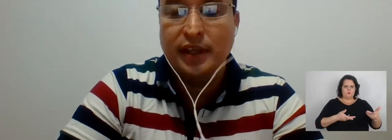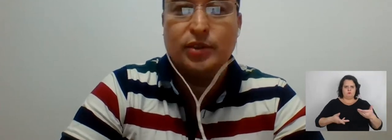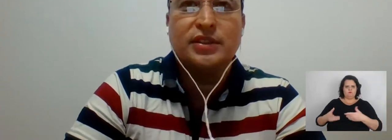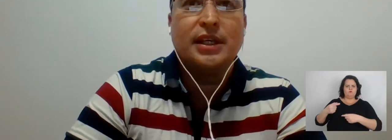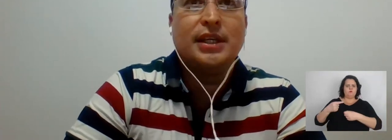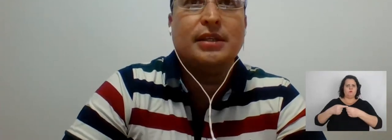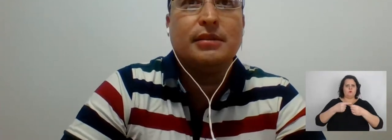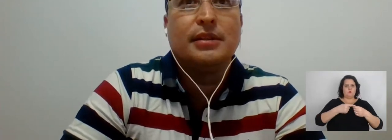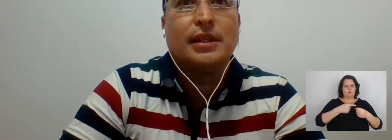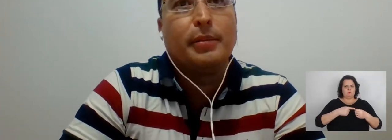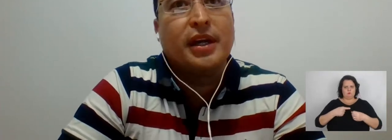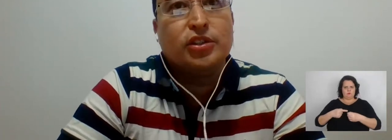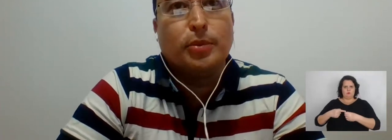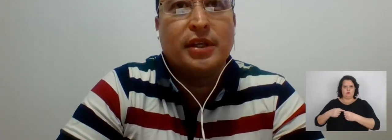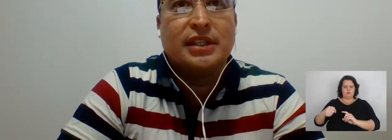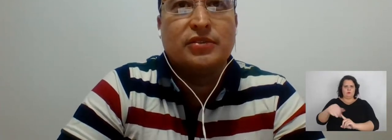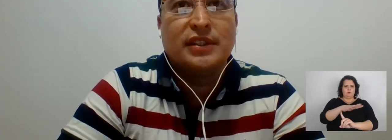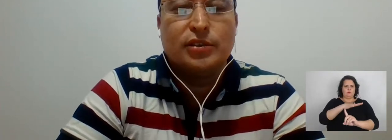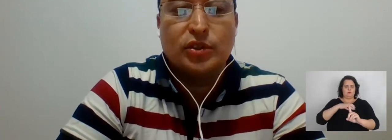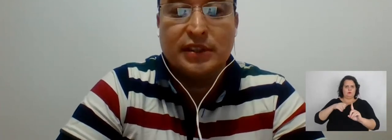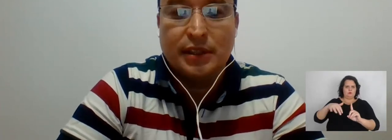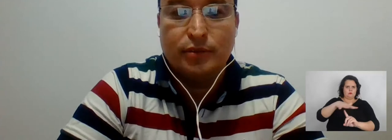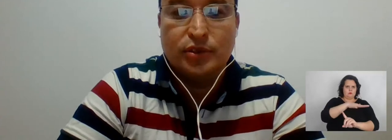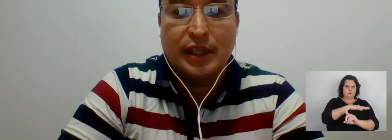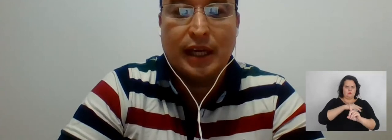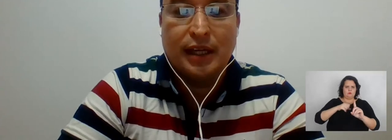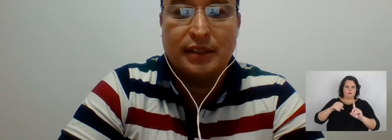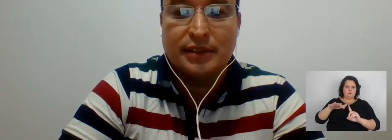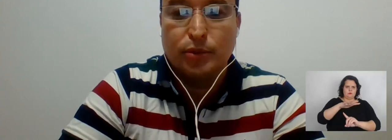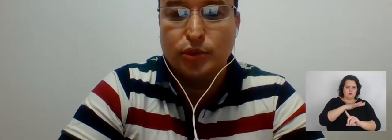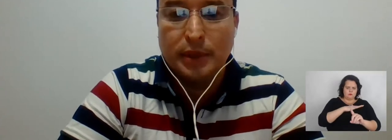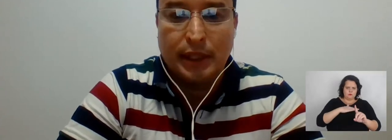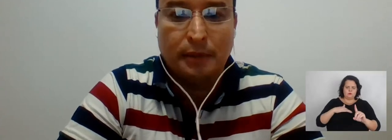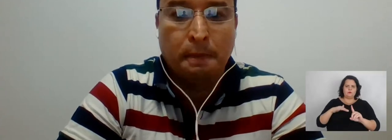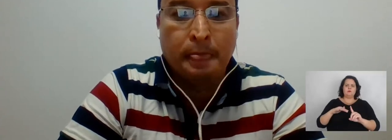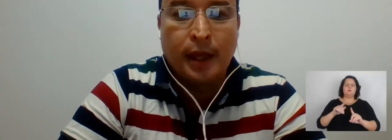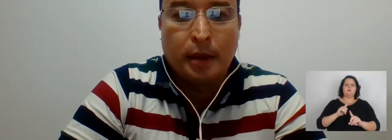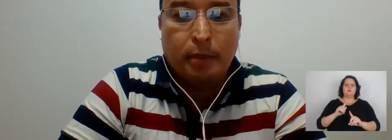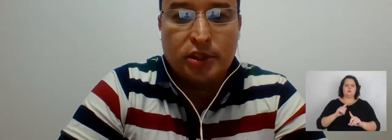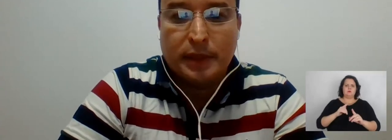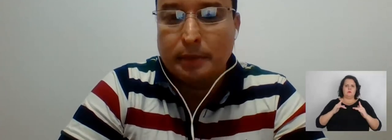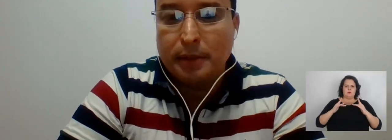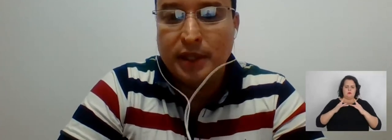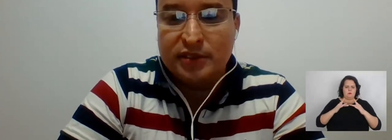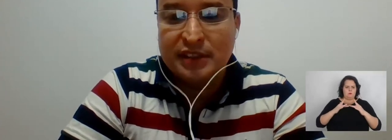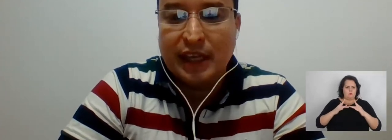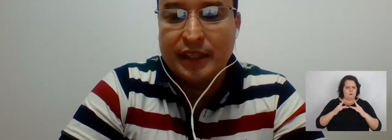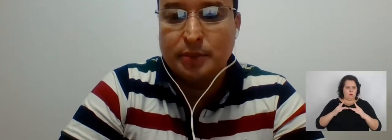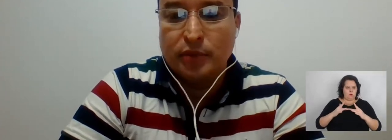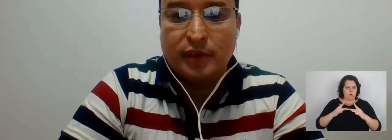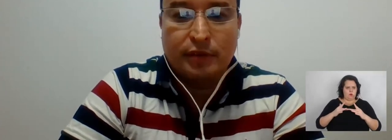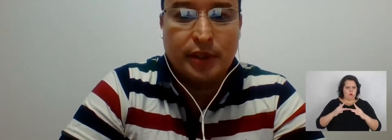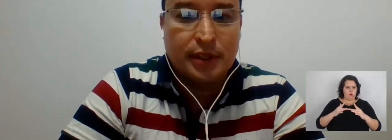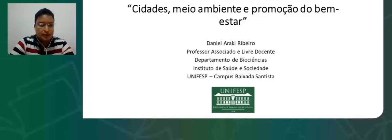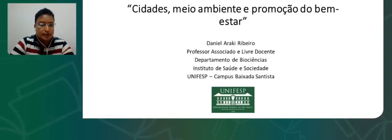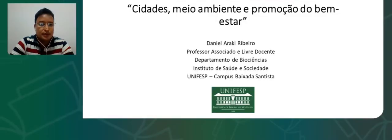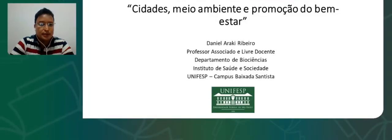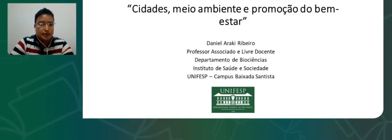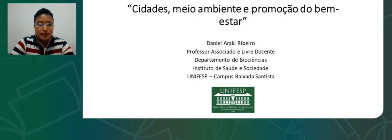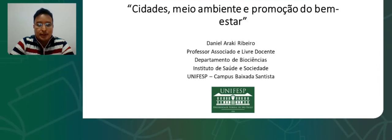os efeitos aí, na grande maioria das vezes, nocivos à saúde humana. Pode passar para mim os slides, por